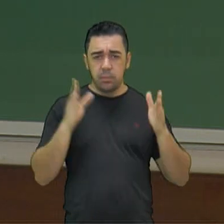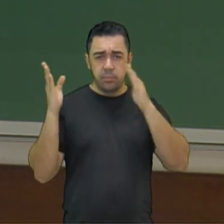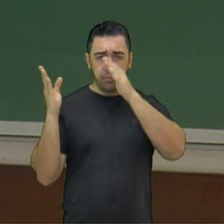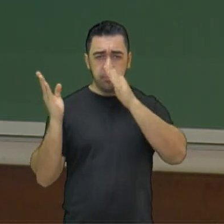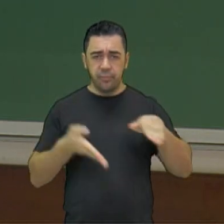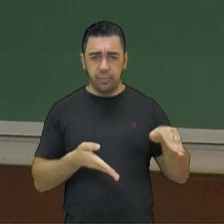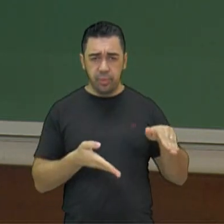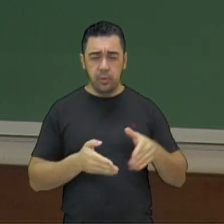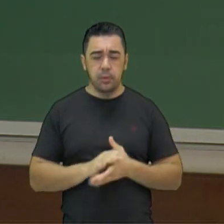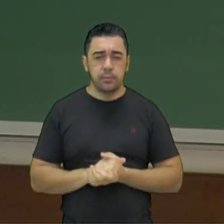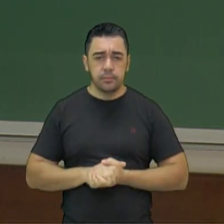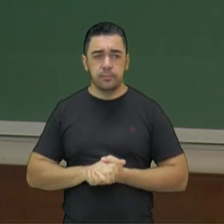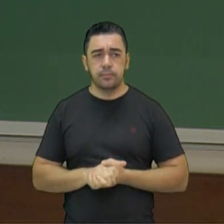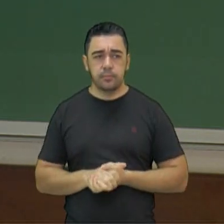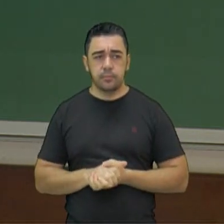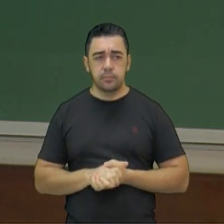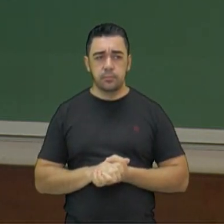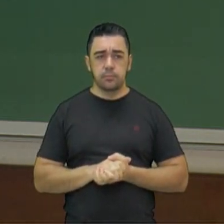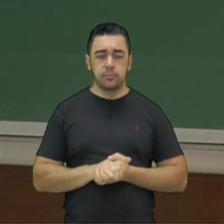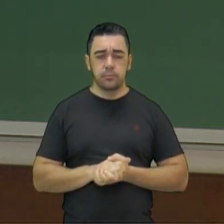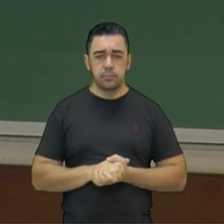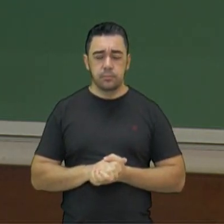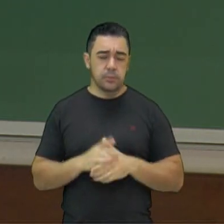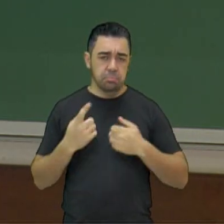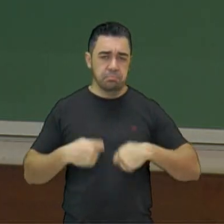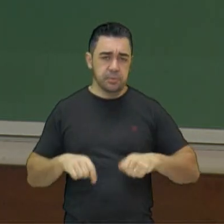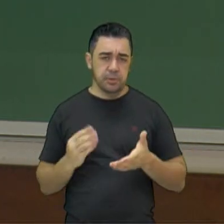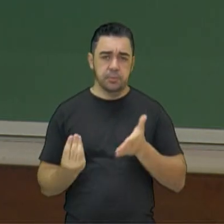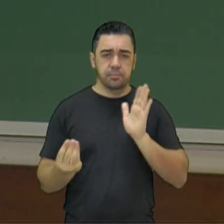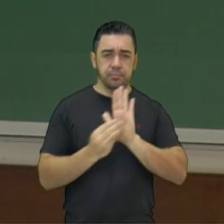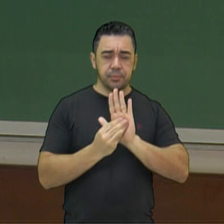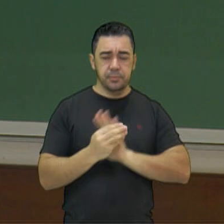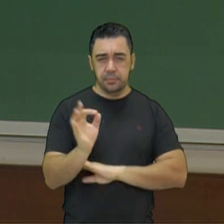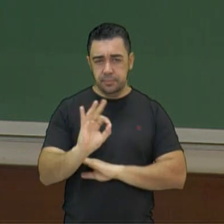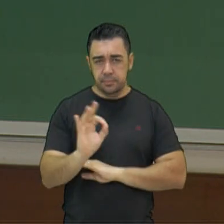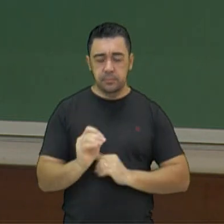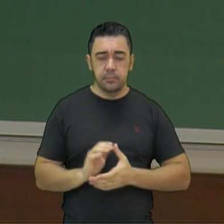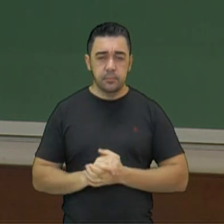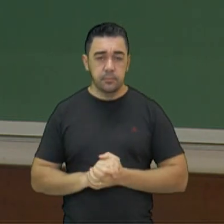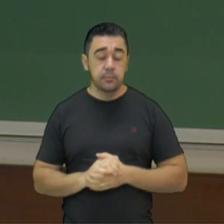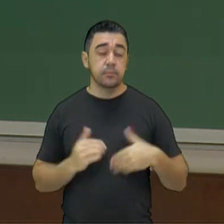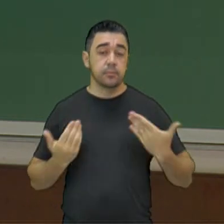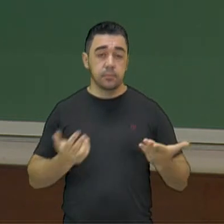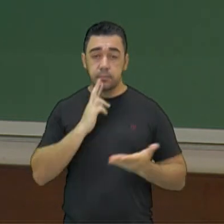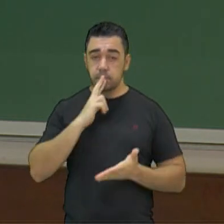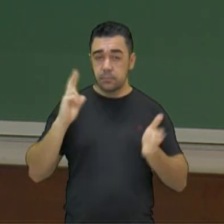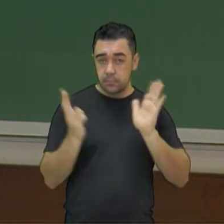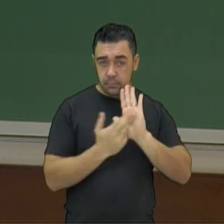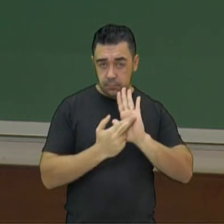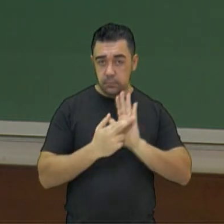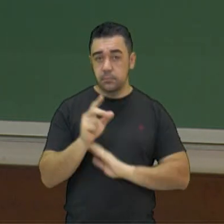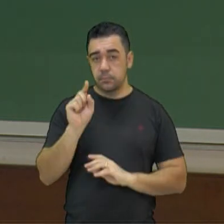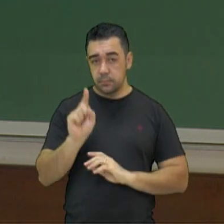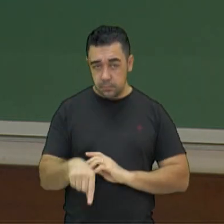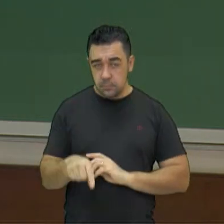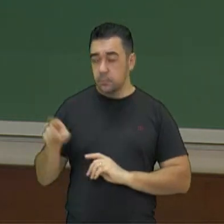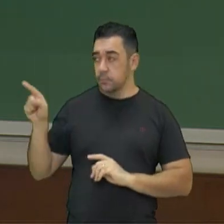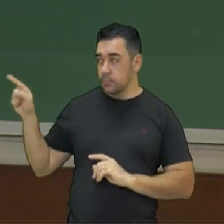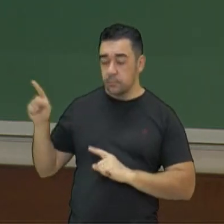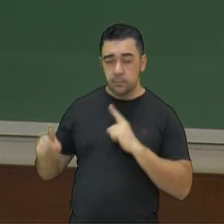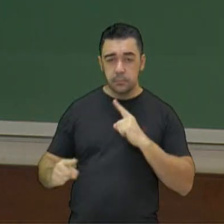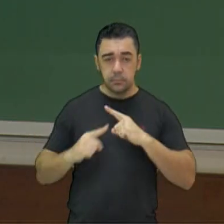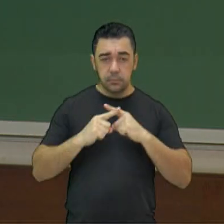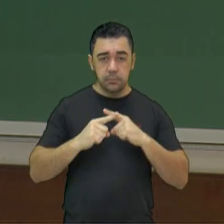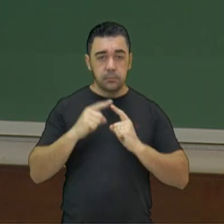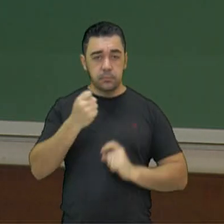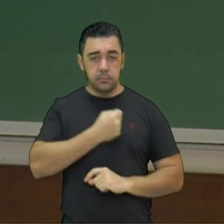com nada, eu simplesmente não preciso escrever mais zero. Então, o resultado dessa multiplicação